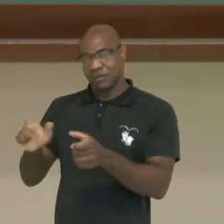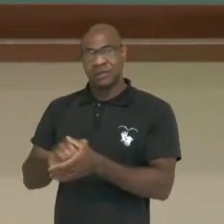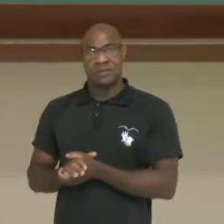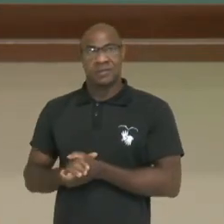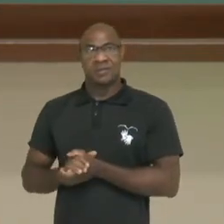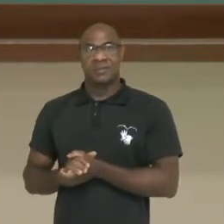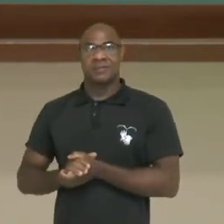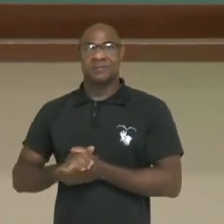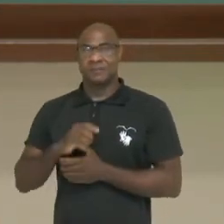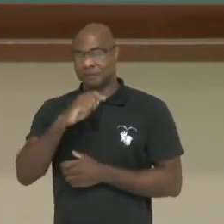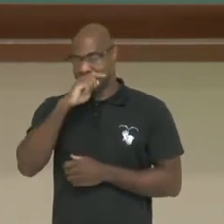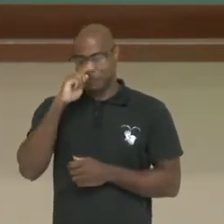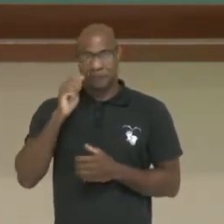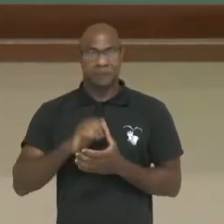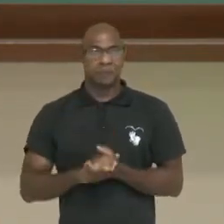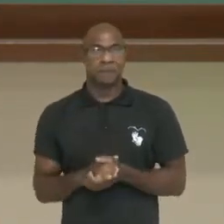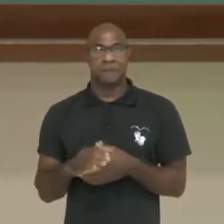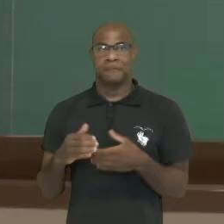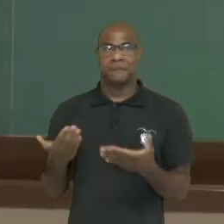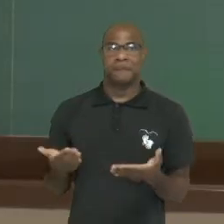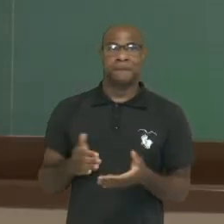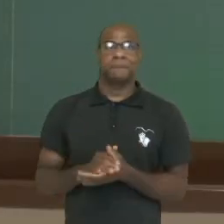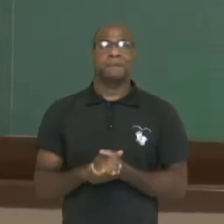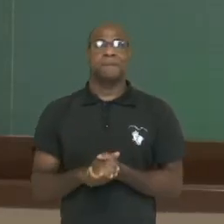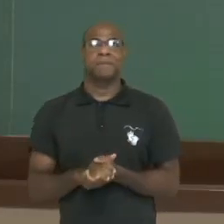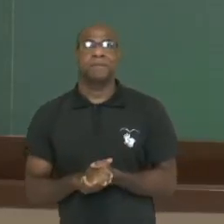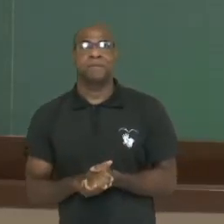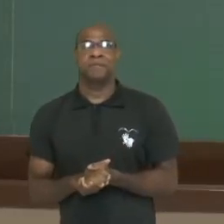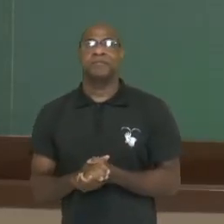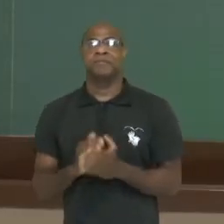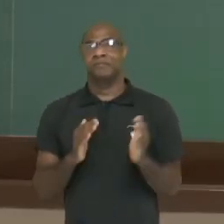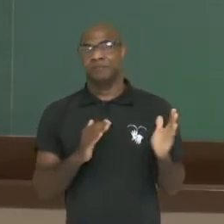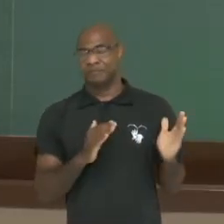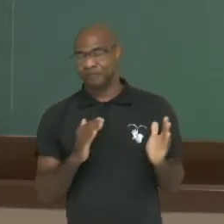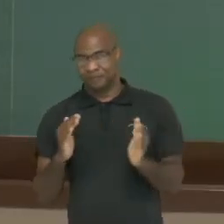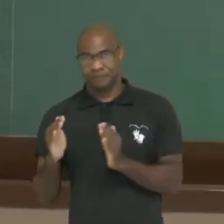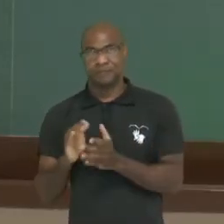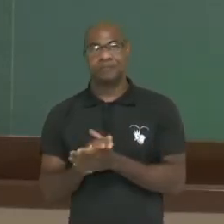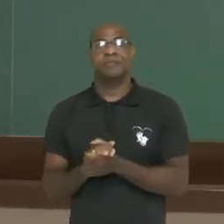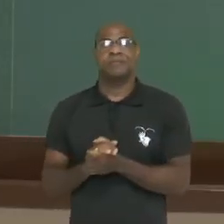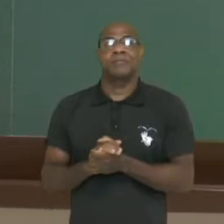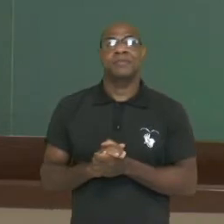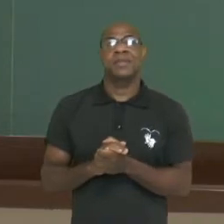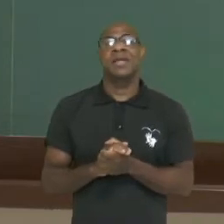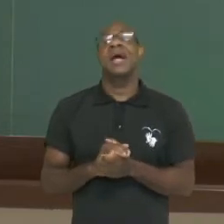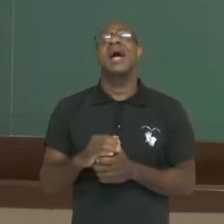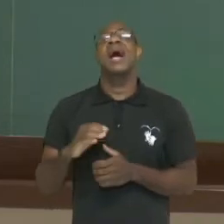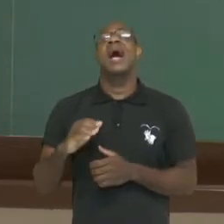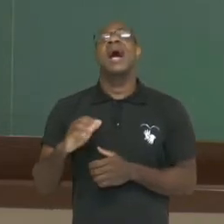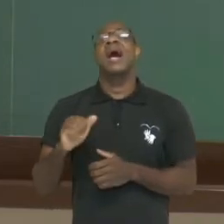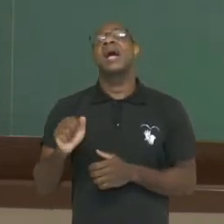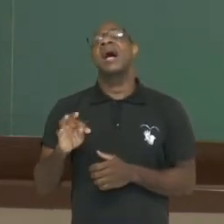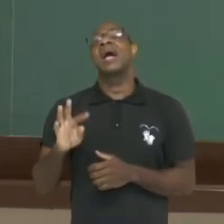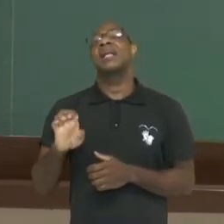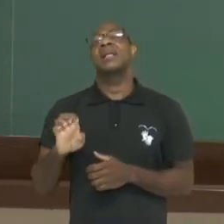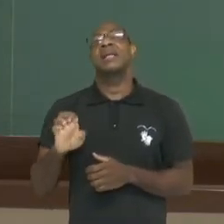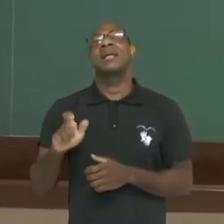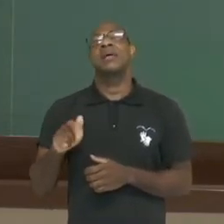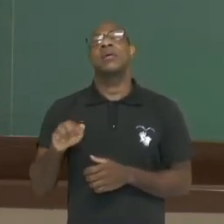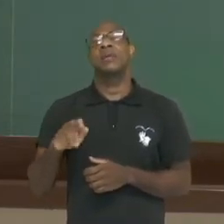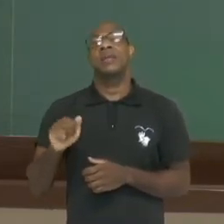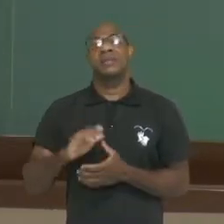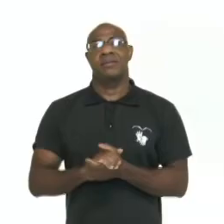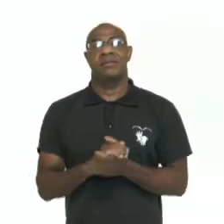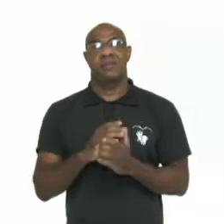bem explicadinho, né? Na sequência, então, vamos falar sobre as categorias do Karatê. Dentro